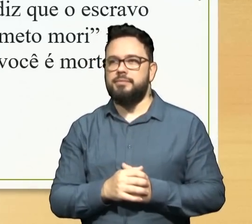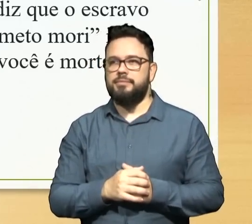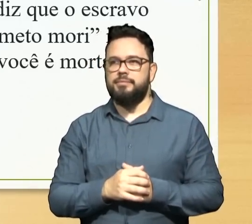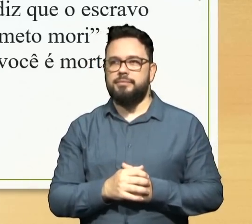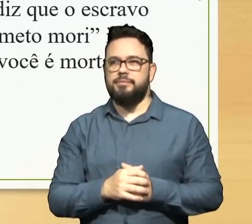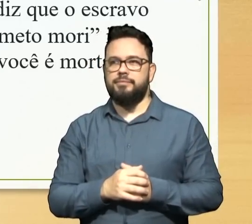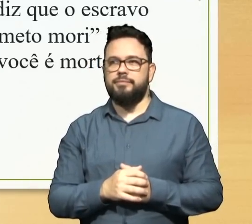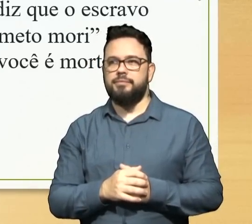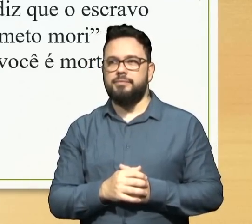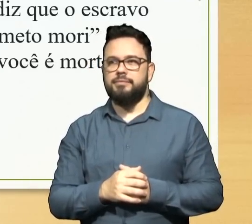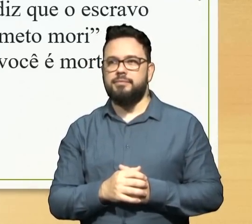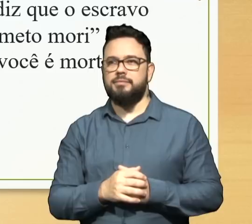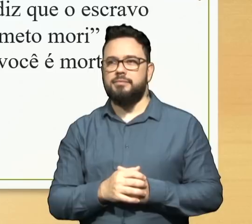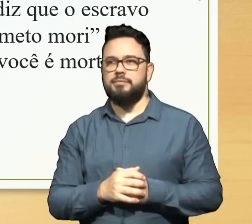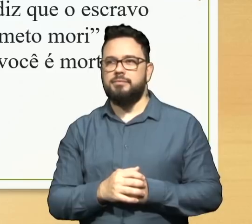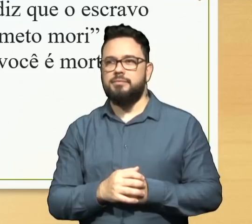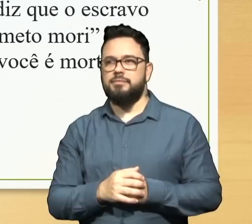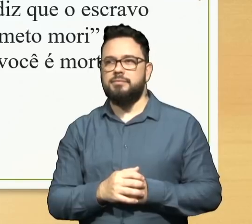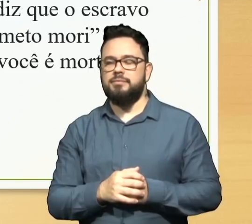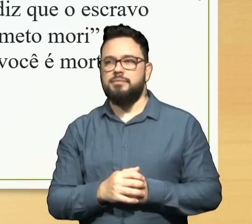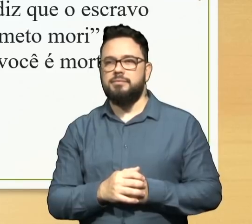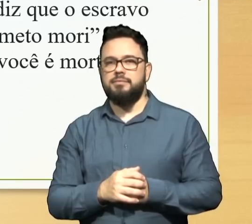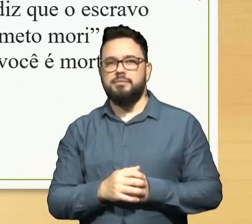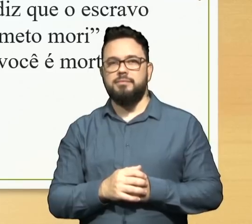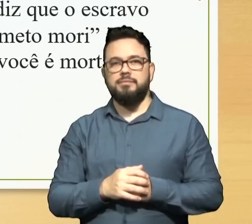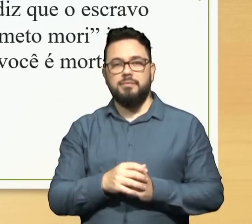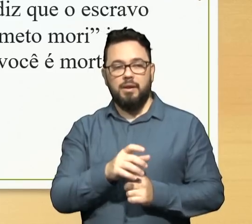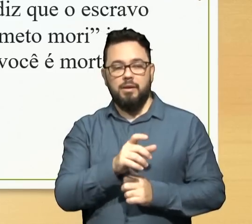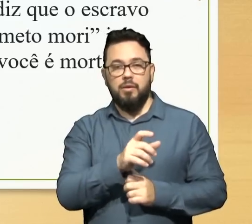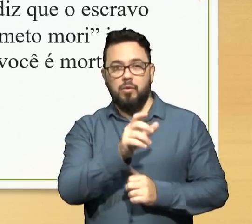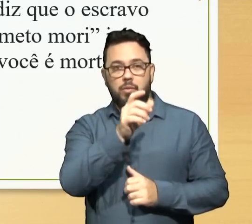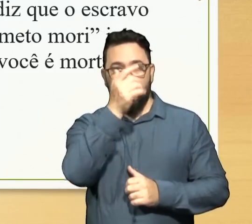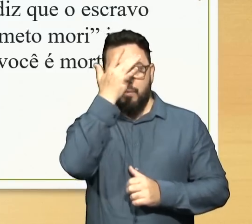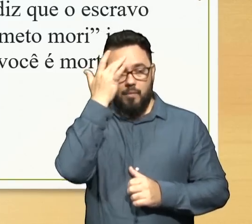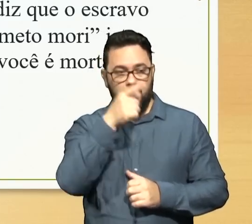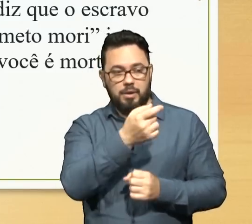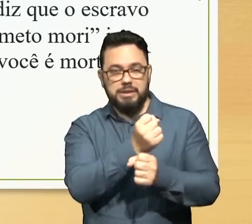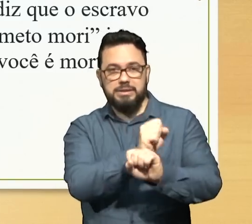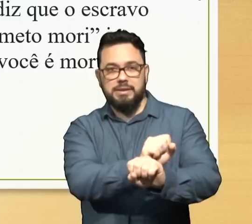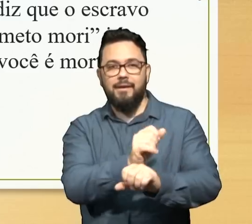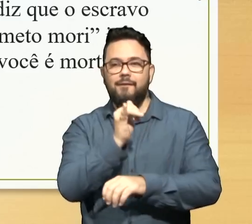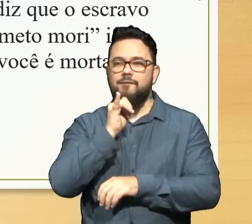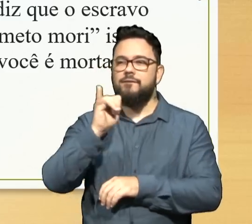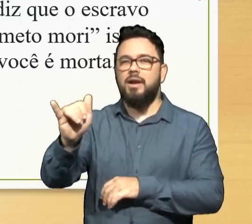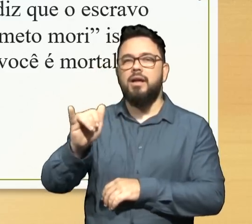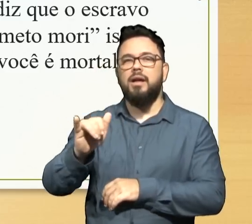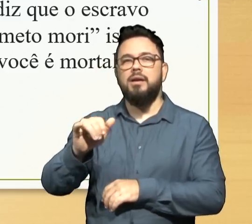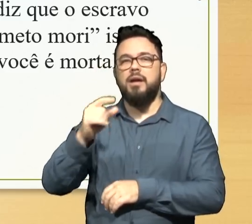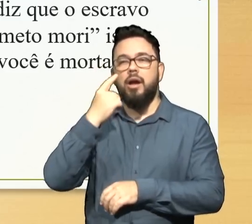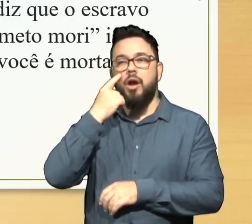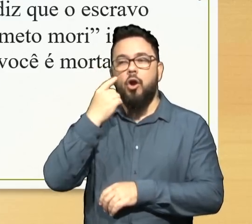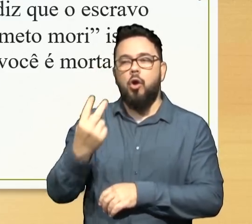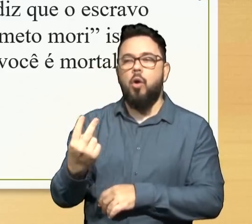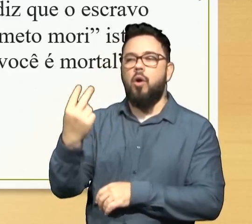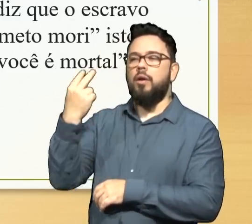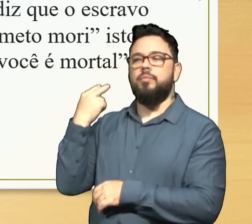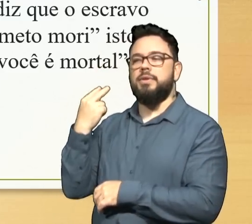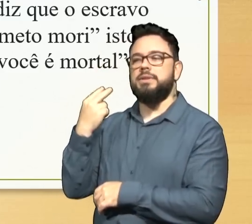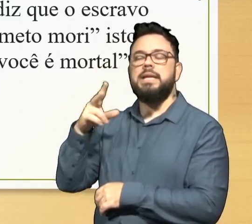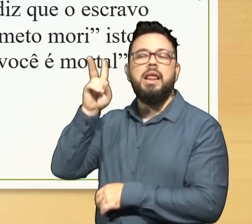te memento olhe para trás e lembre-se que você é apenas um